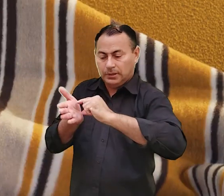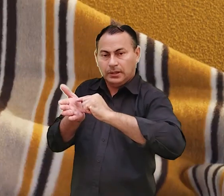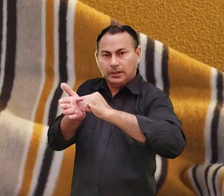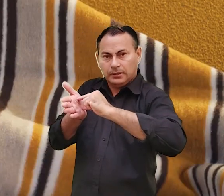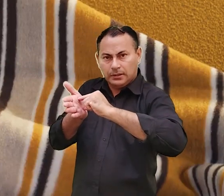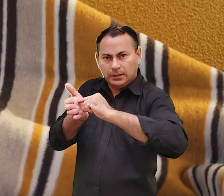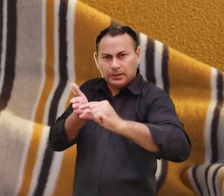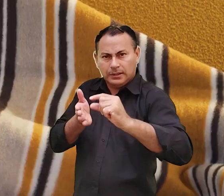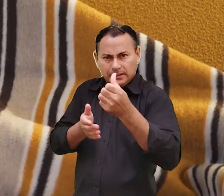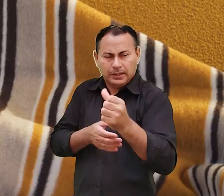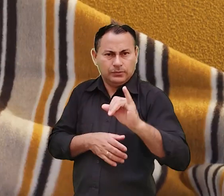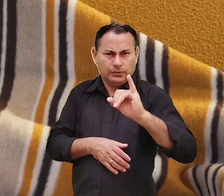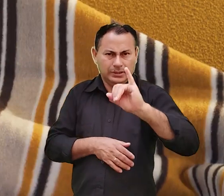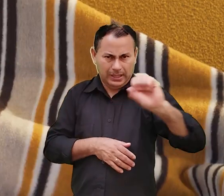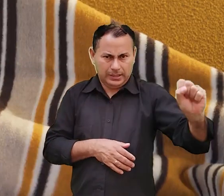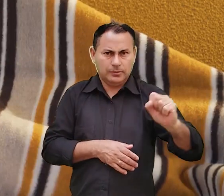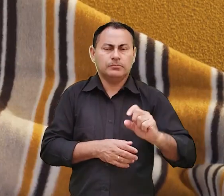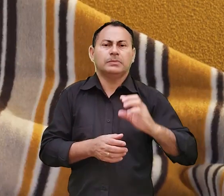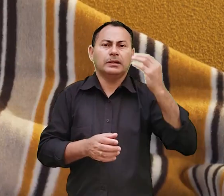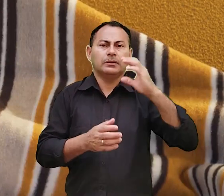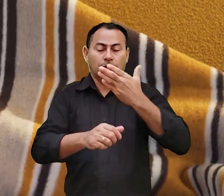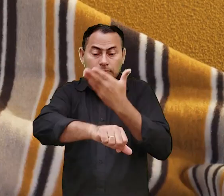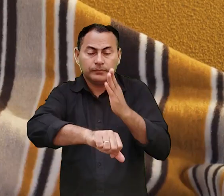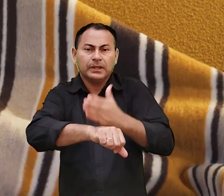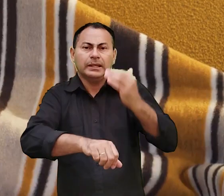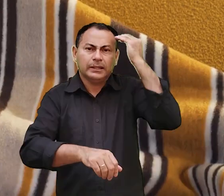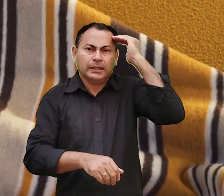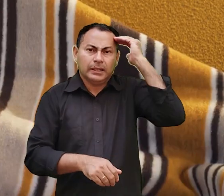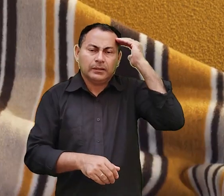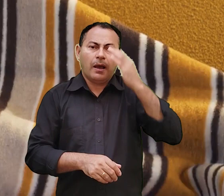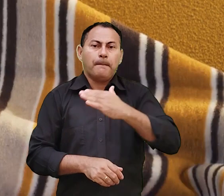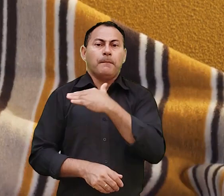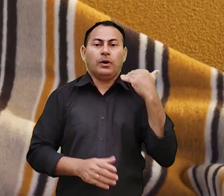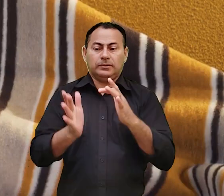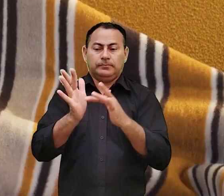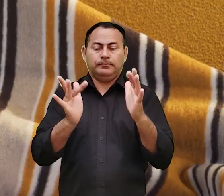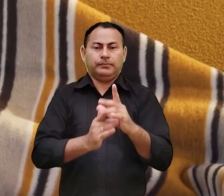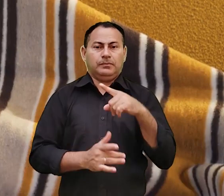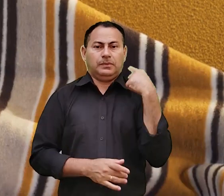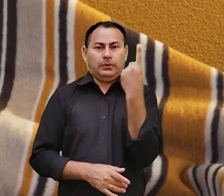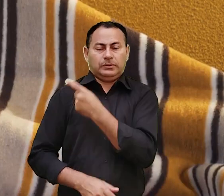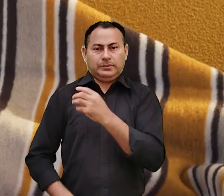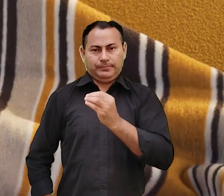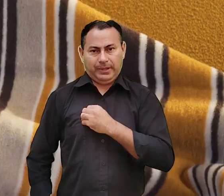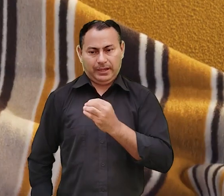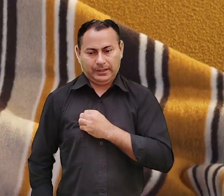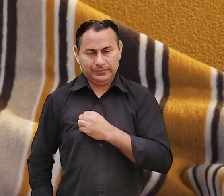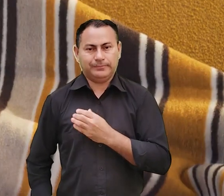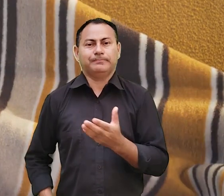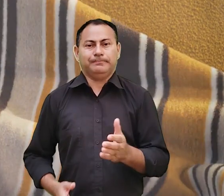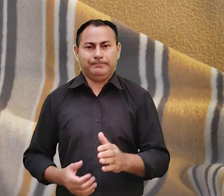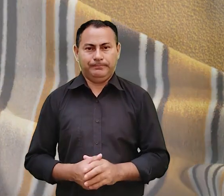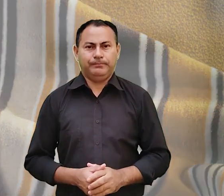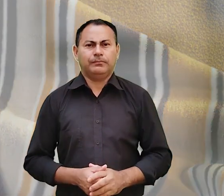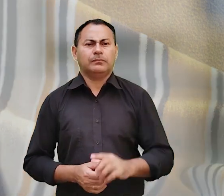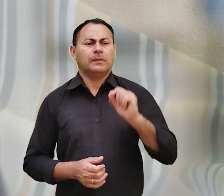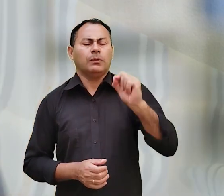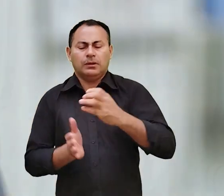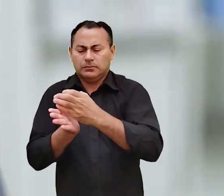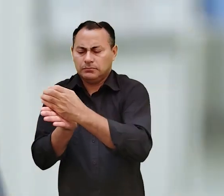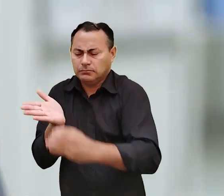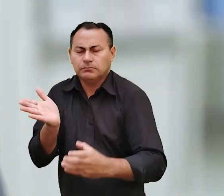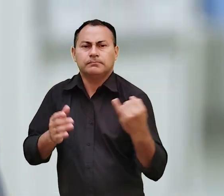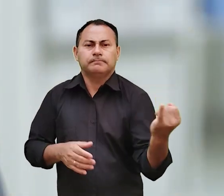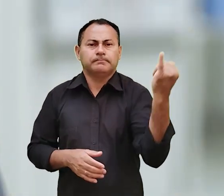eu entendamos e apliquemos o significado da morte de Jesus Cristo para nossos pecados. O que